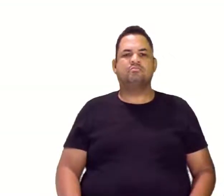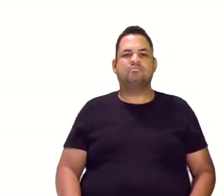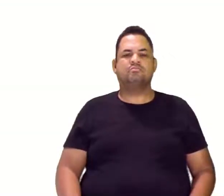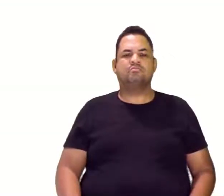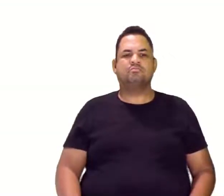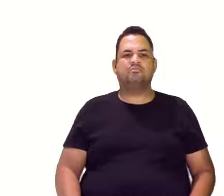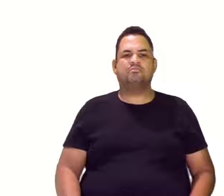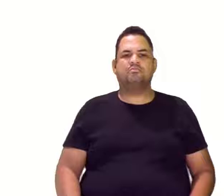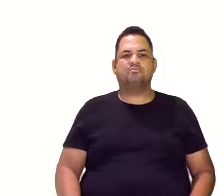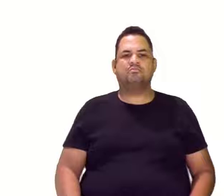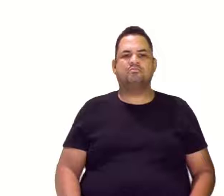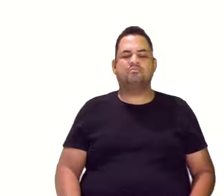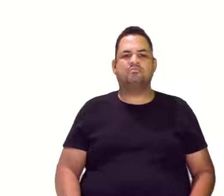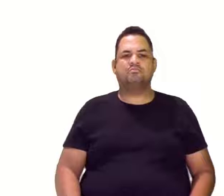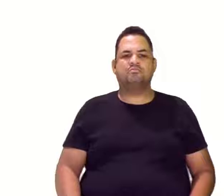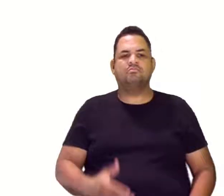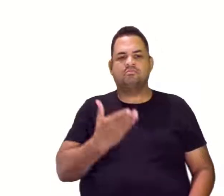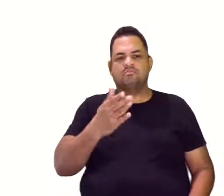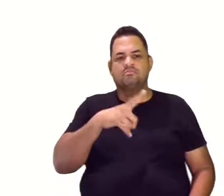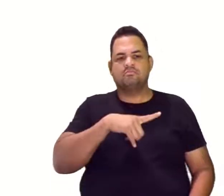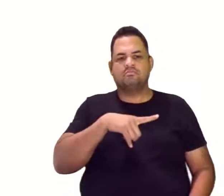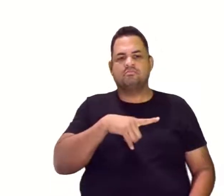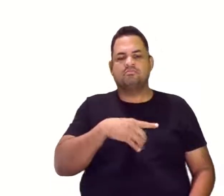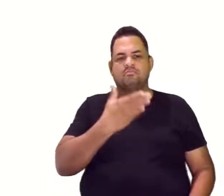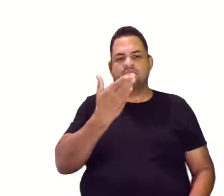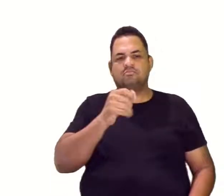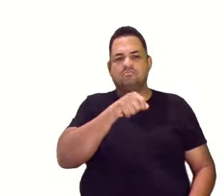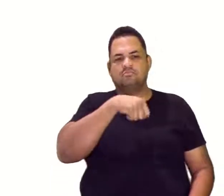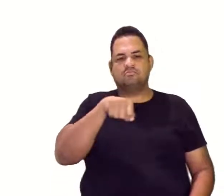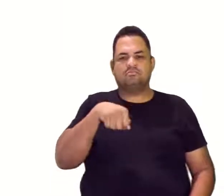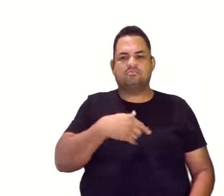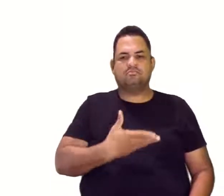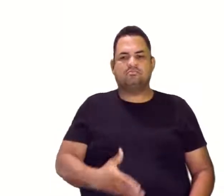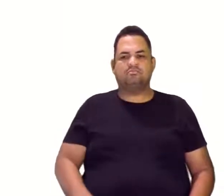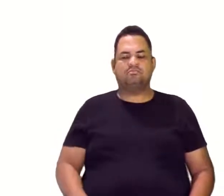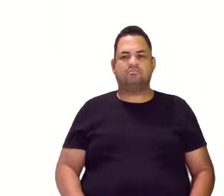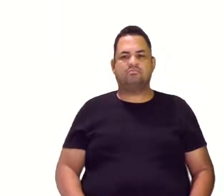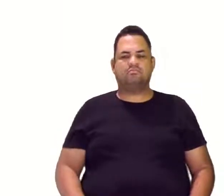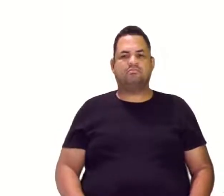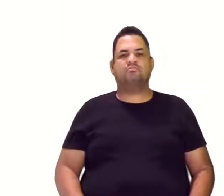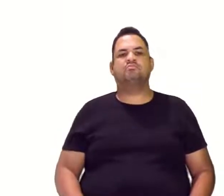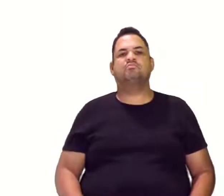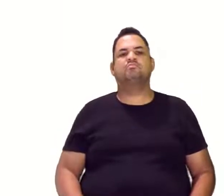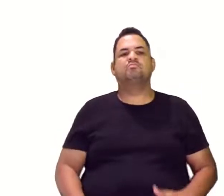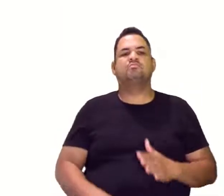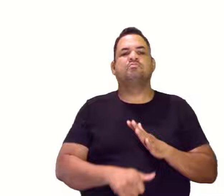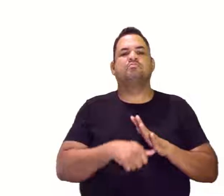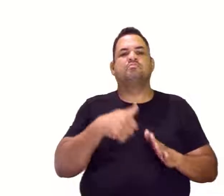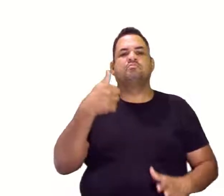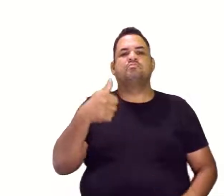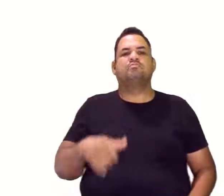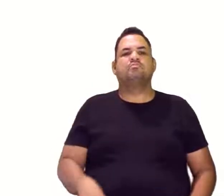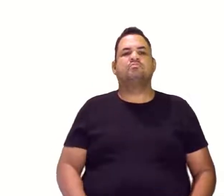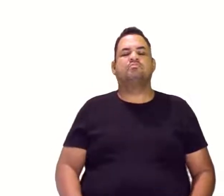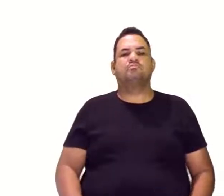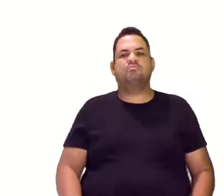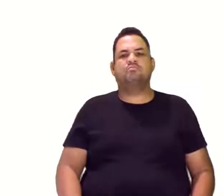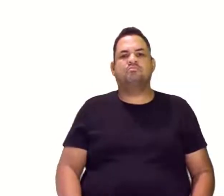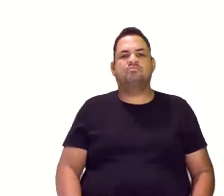ó. Tem essa aqui, um espacinho aí para a gente colocar aí, né? Então, vamos começar. Primeiro ponto, ele